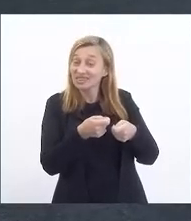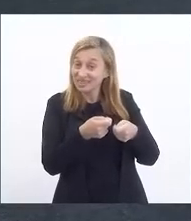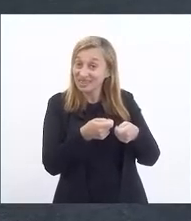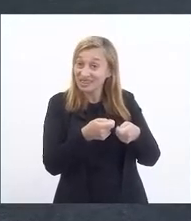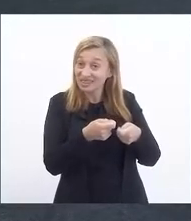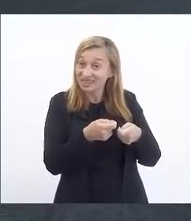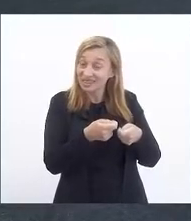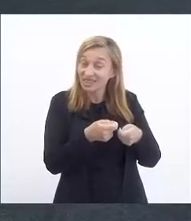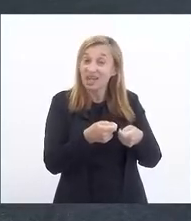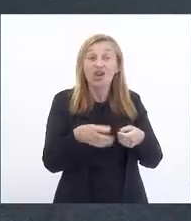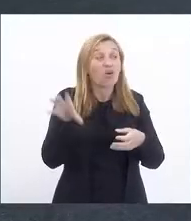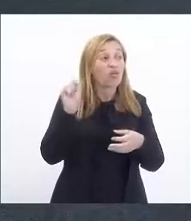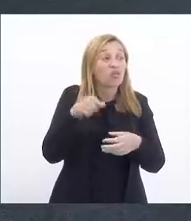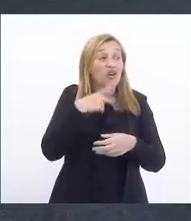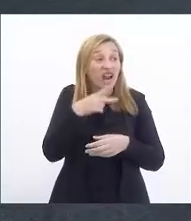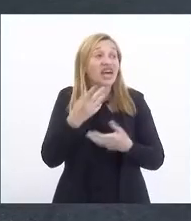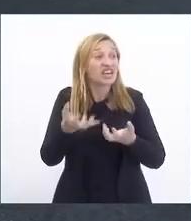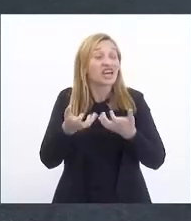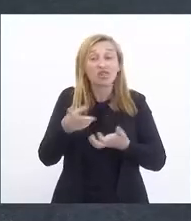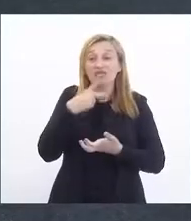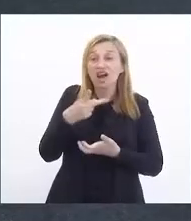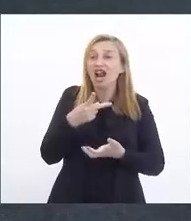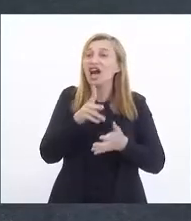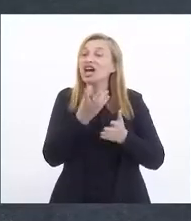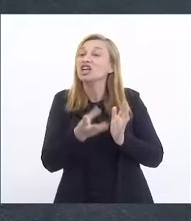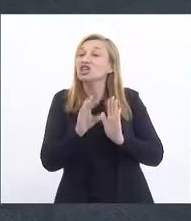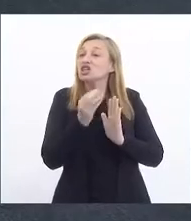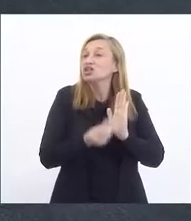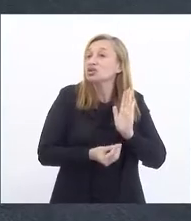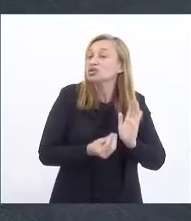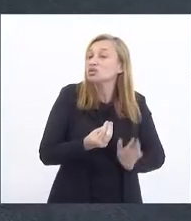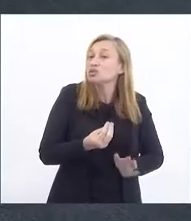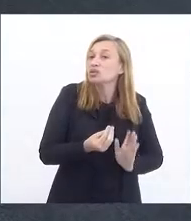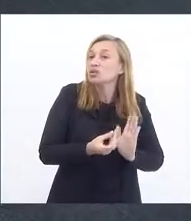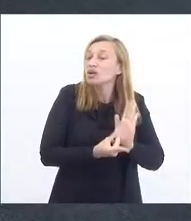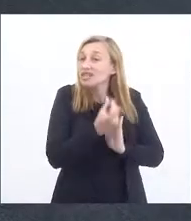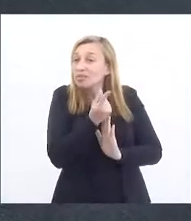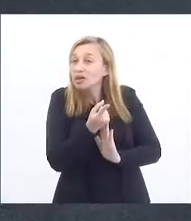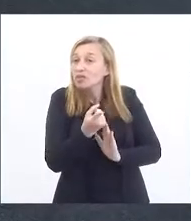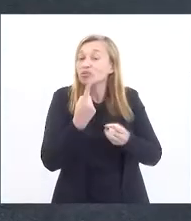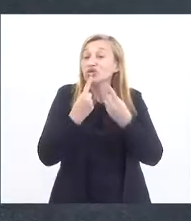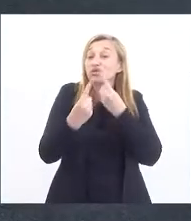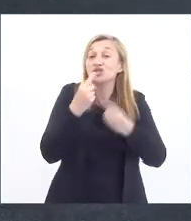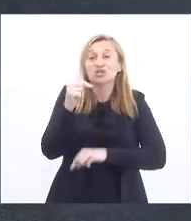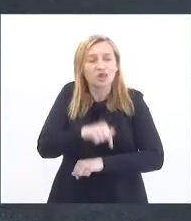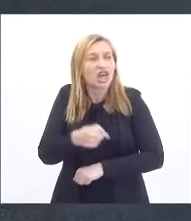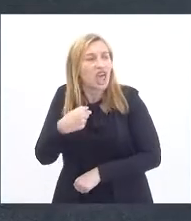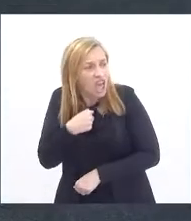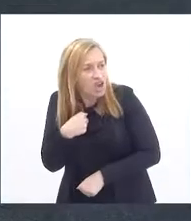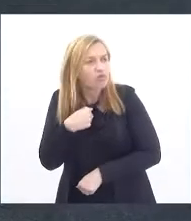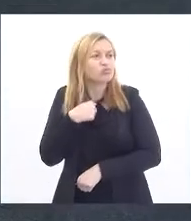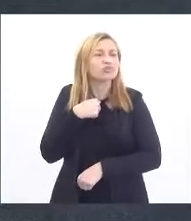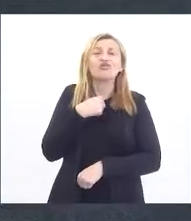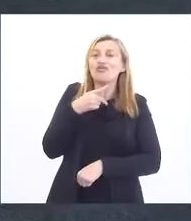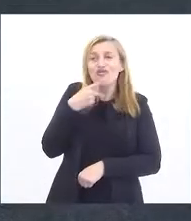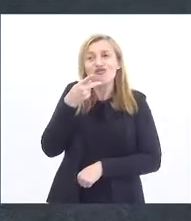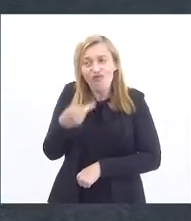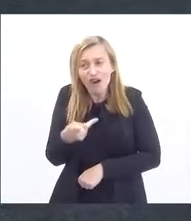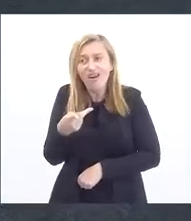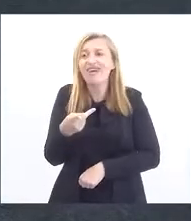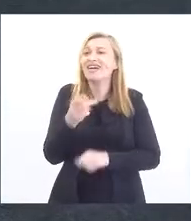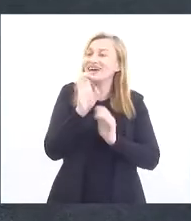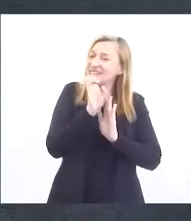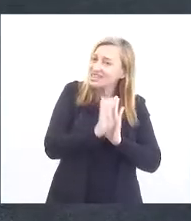falar e quero dizer que no orçamento quando discutimos aqui eu inclusive fomentei as